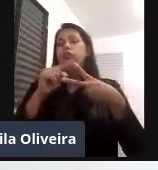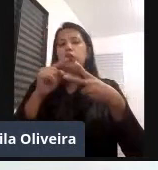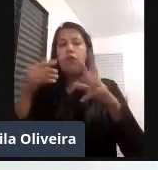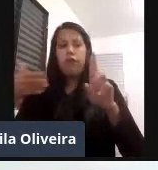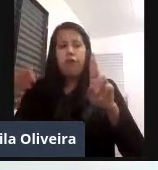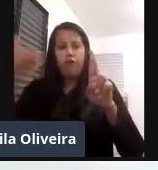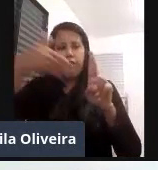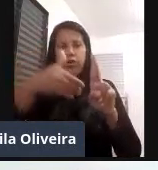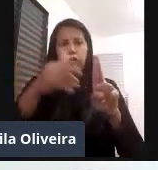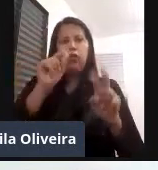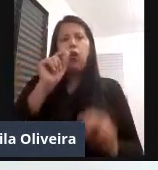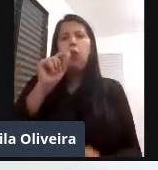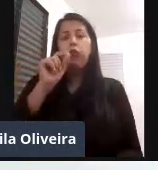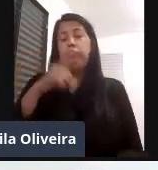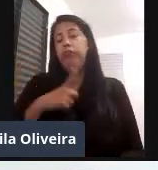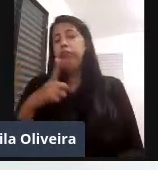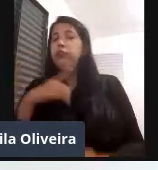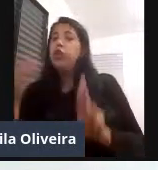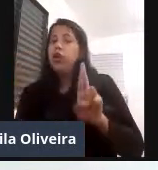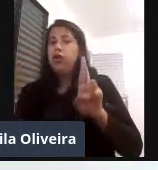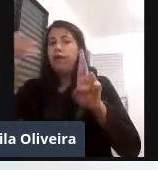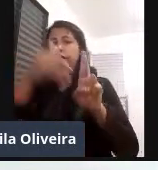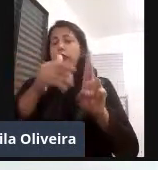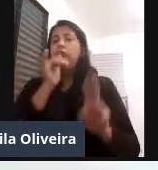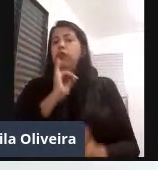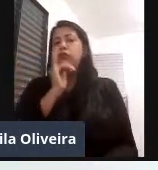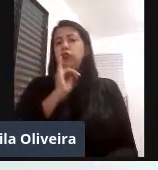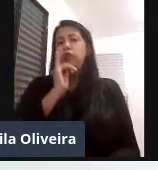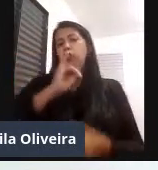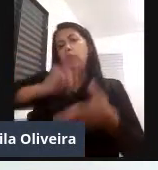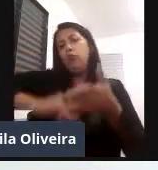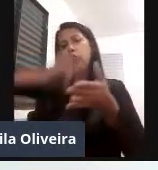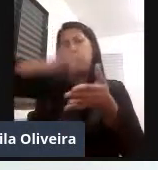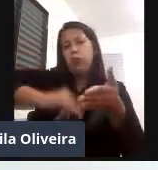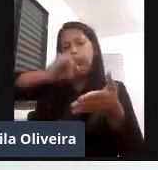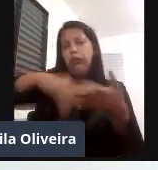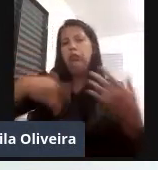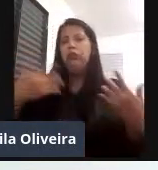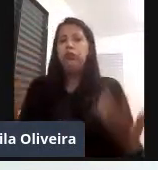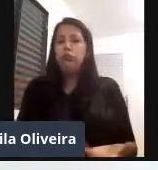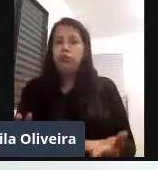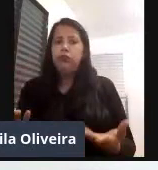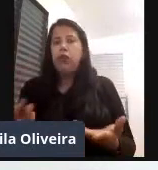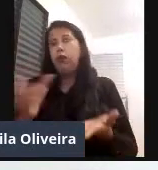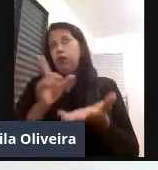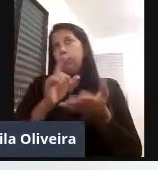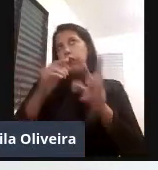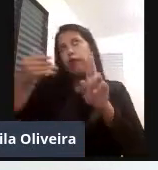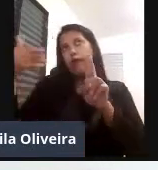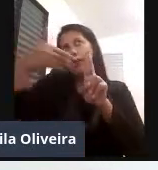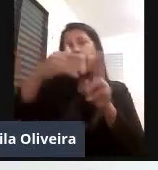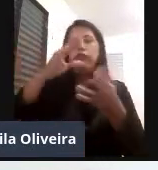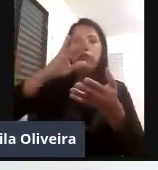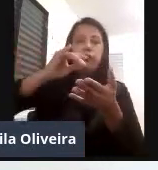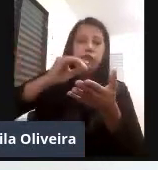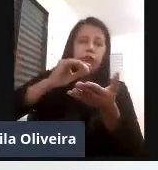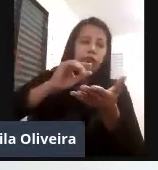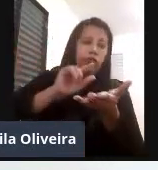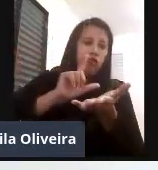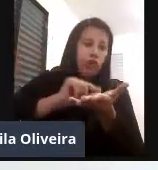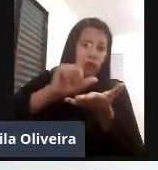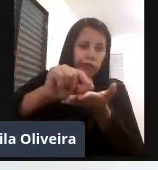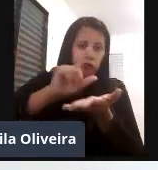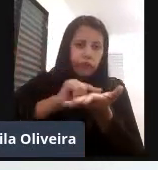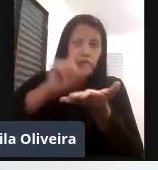apresentam referências de documentos, ou seja, referências de artigos, referências de livros,